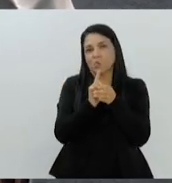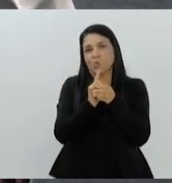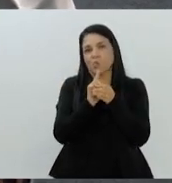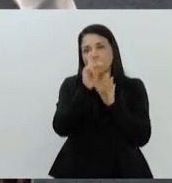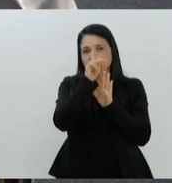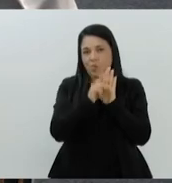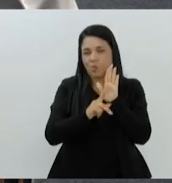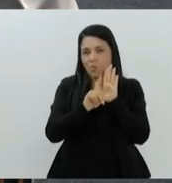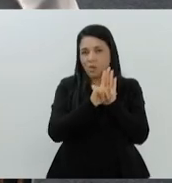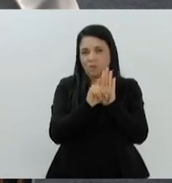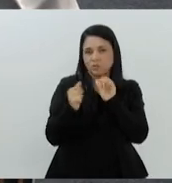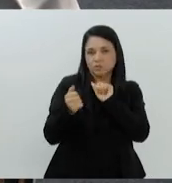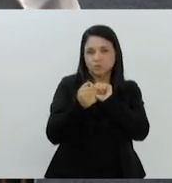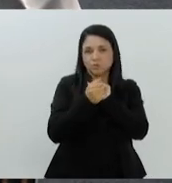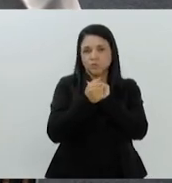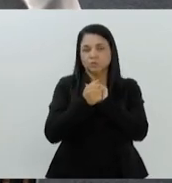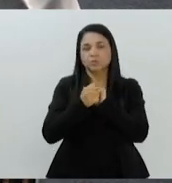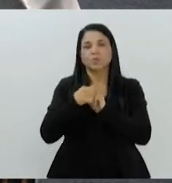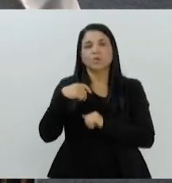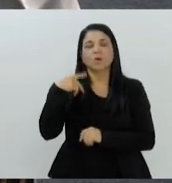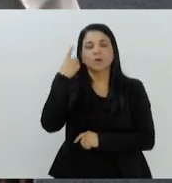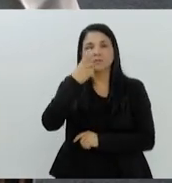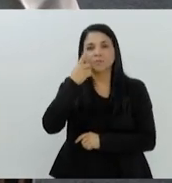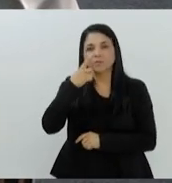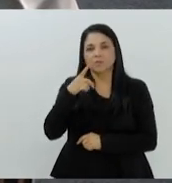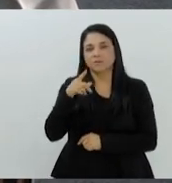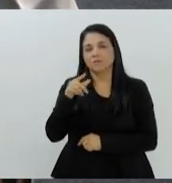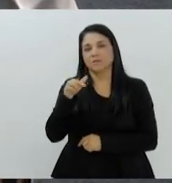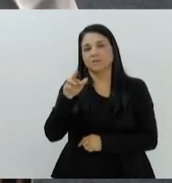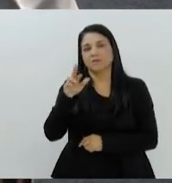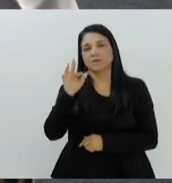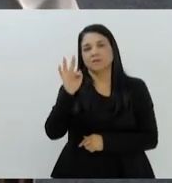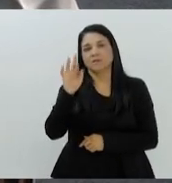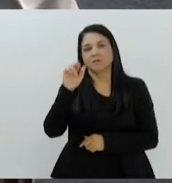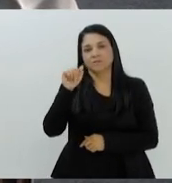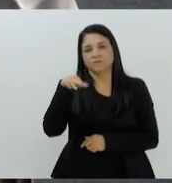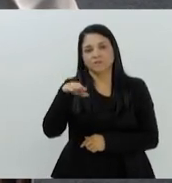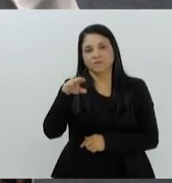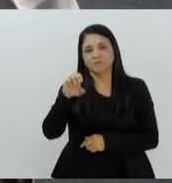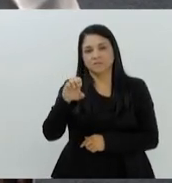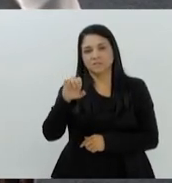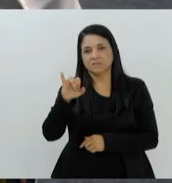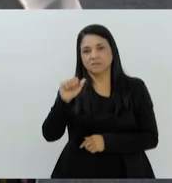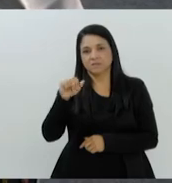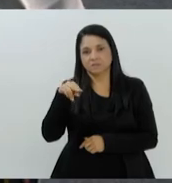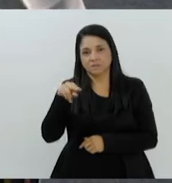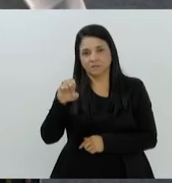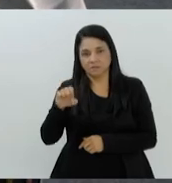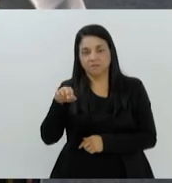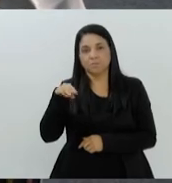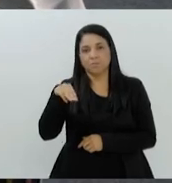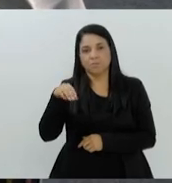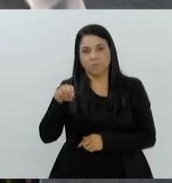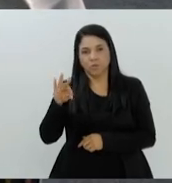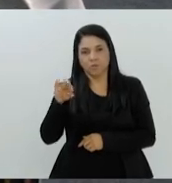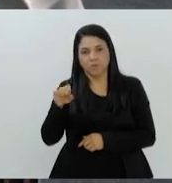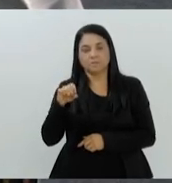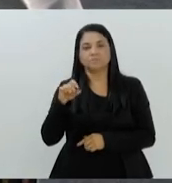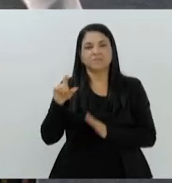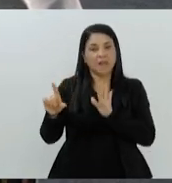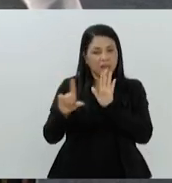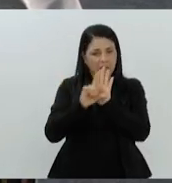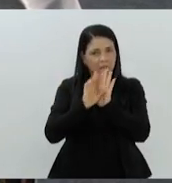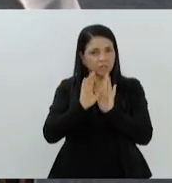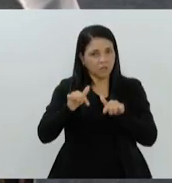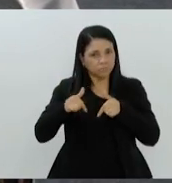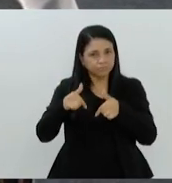junto com a deputada Franciane Mota, de uma lei, que já é lei, que cria salas especiais